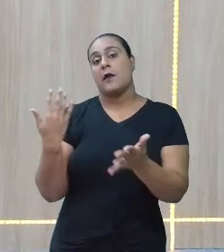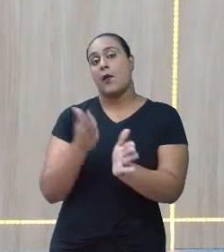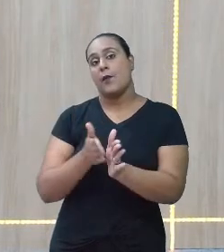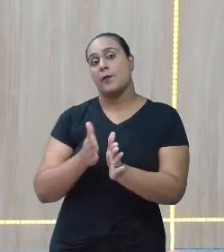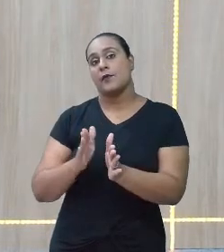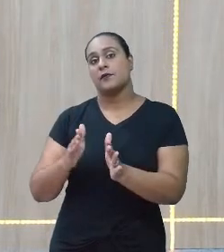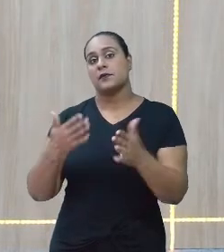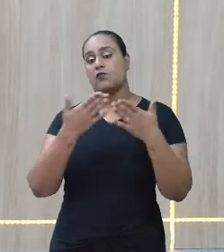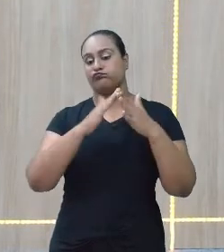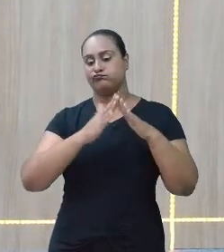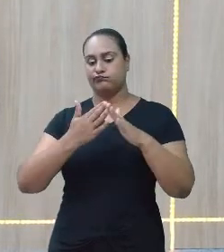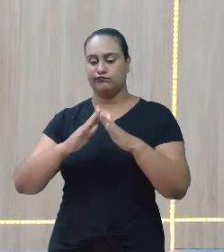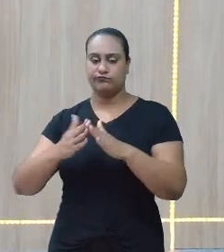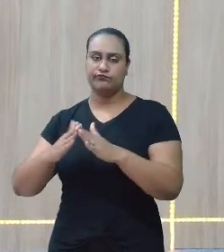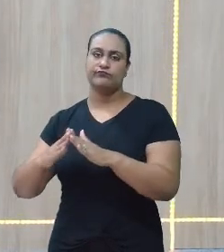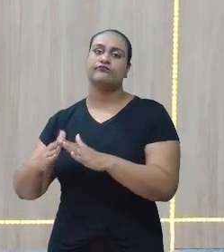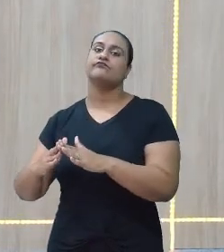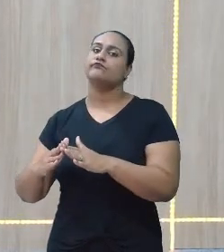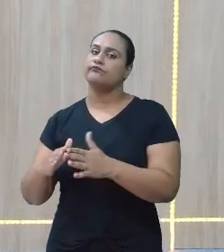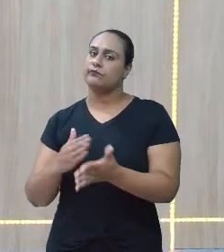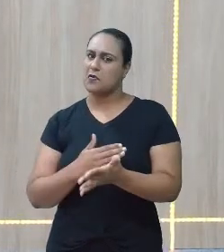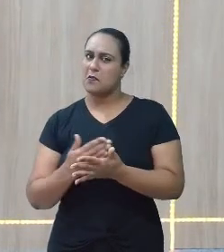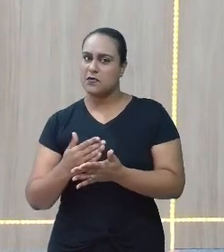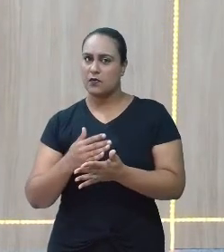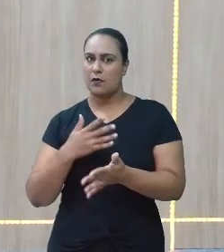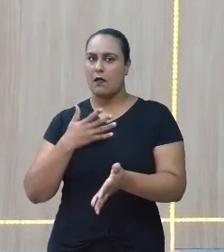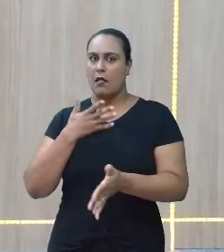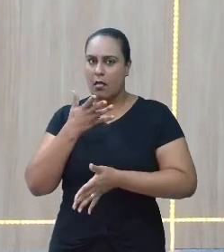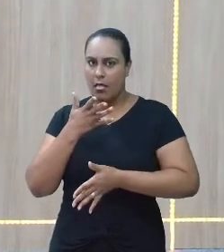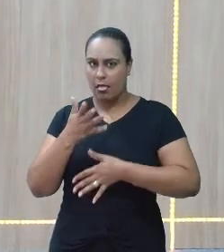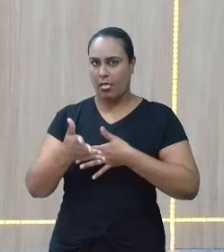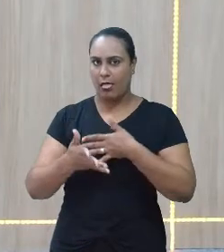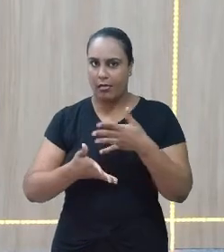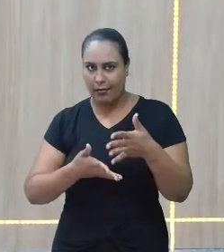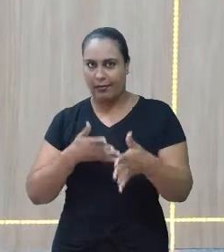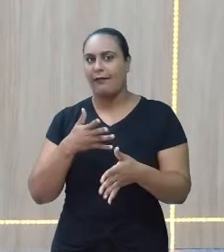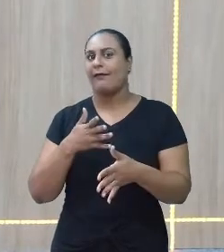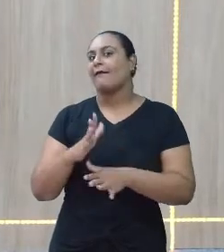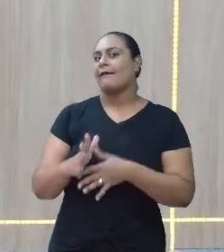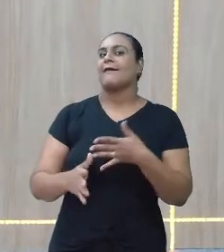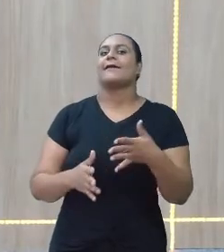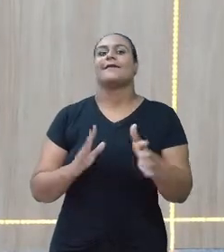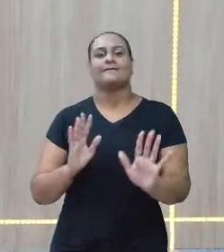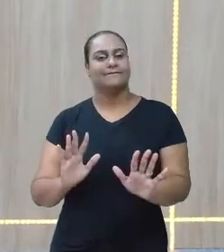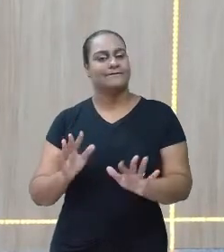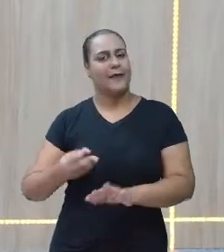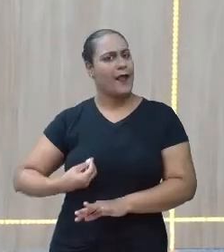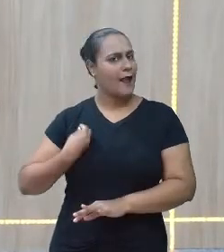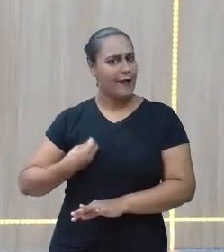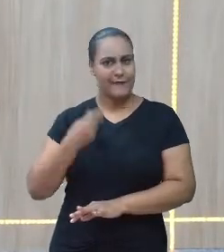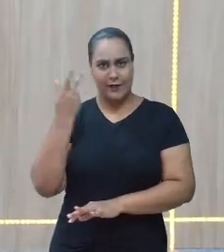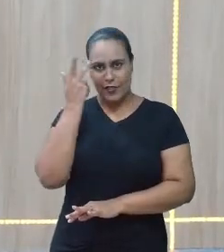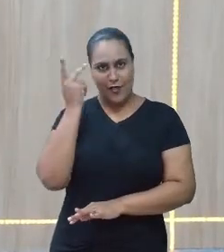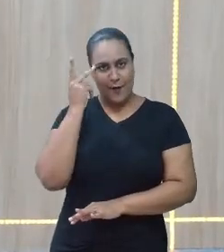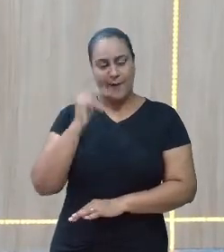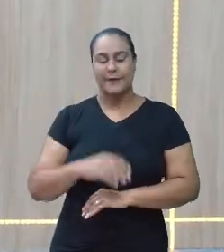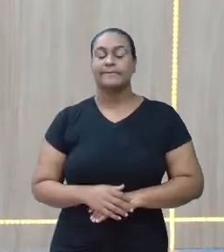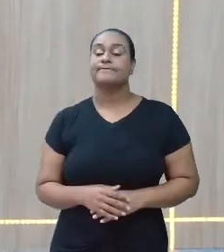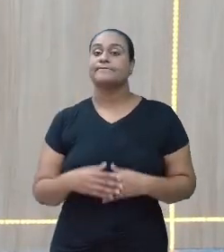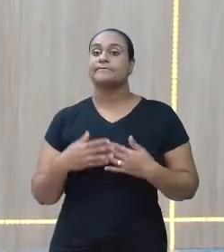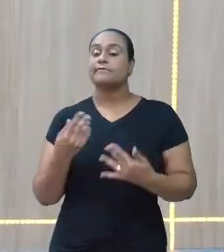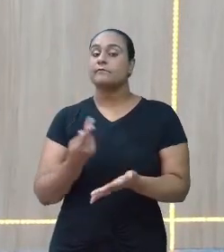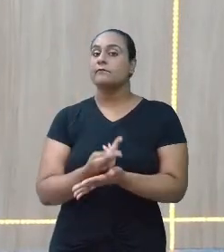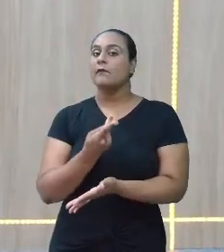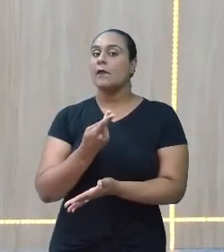processo de favelização. Começou as gaguejadas, professora Vanessa, ao vivo, vamos embora. Aí como é que ocorre